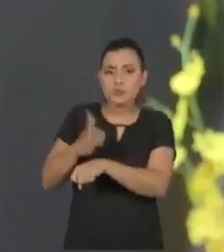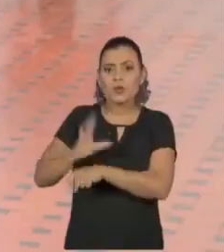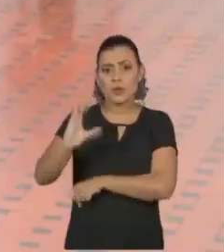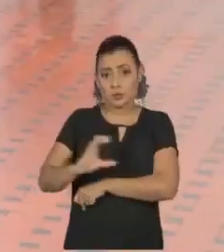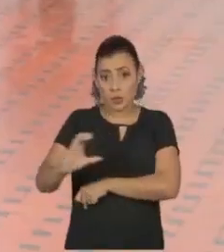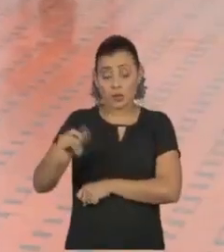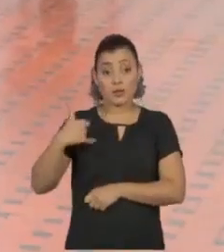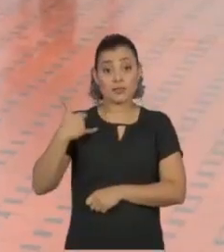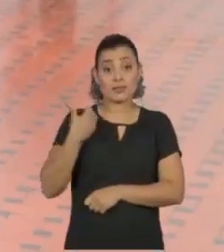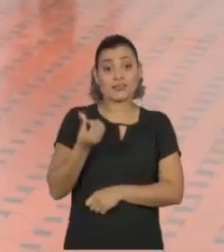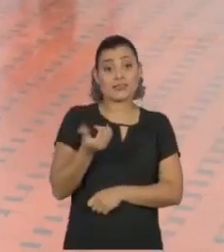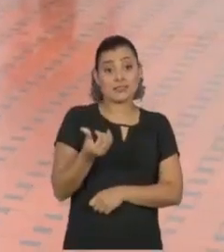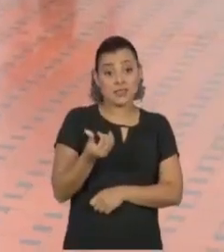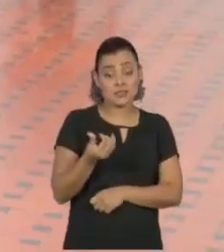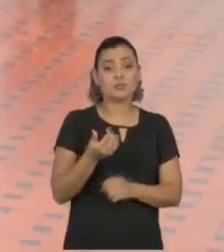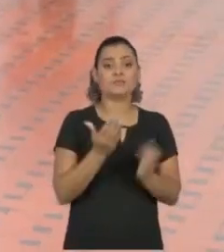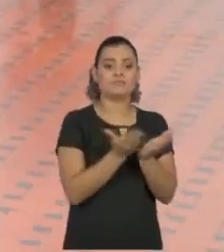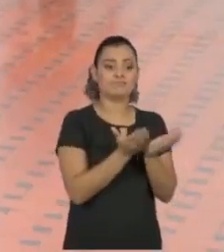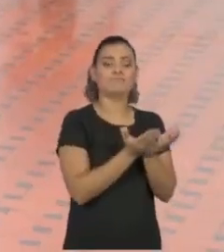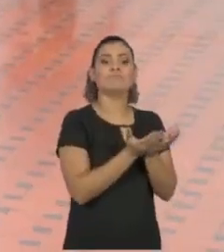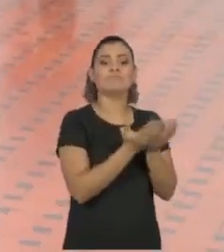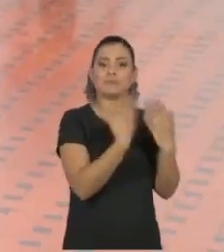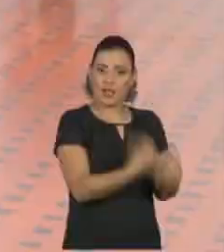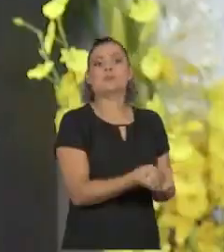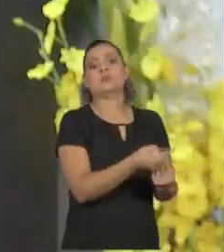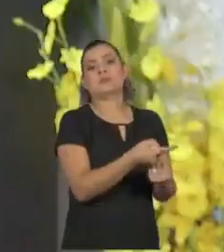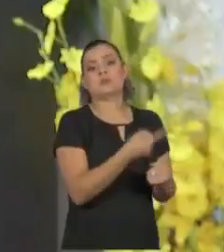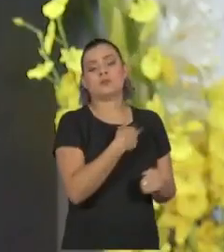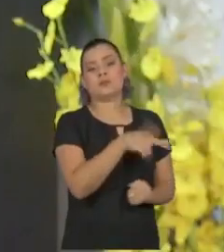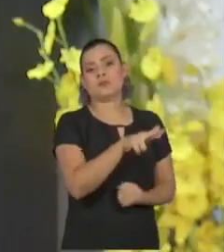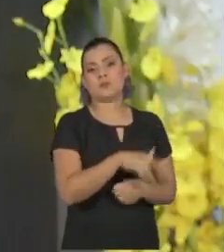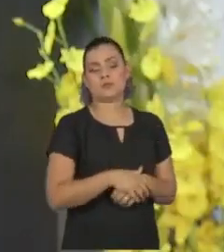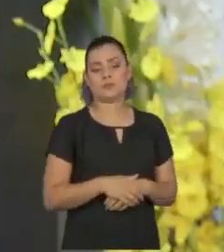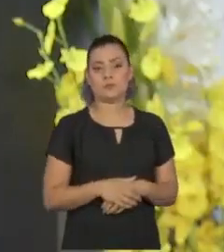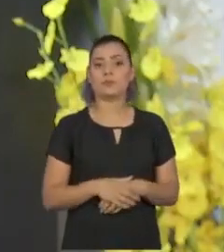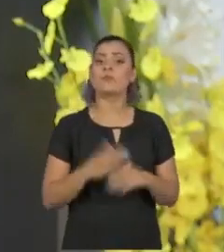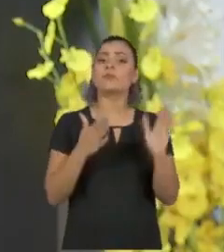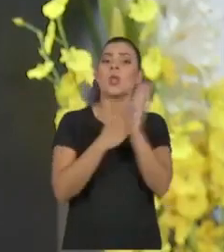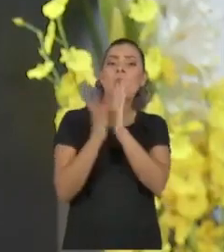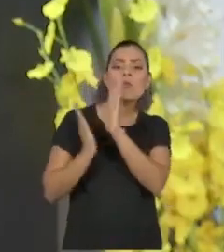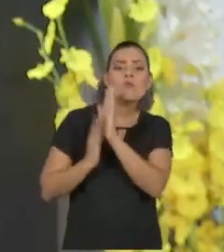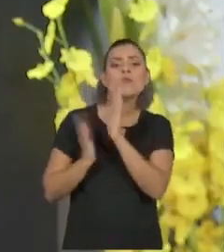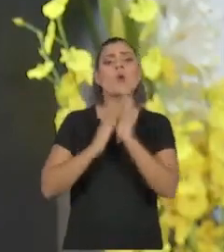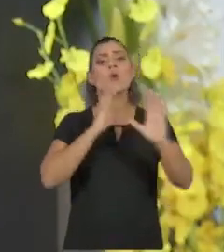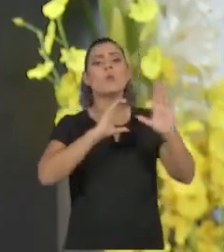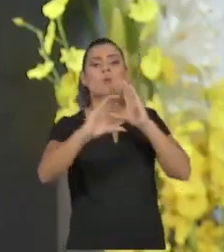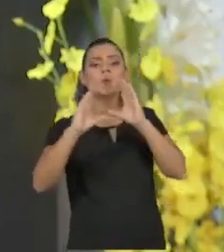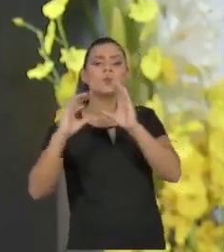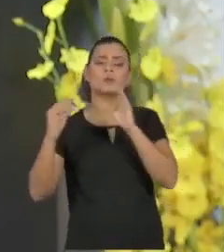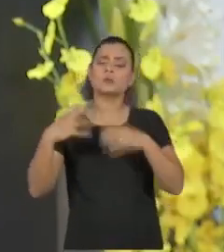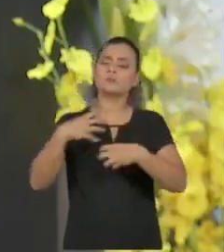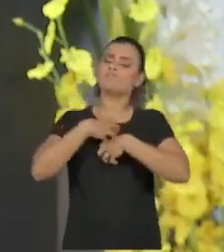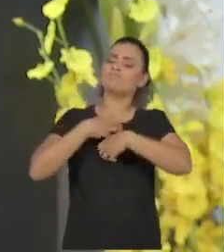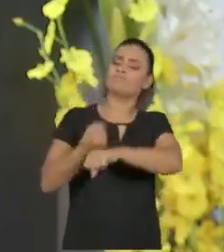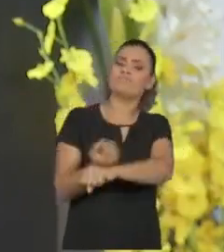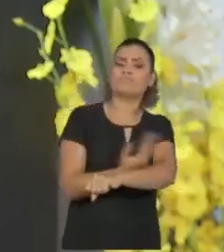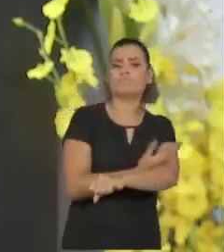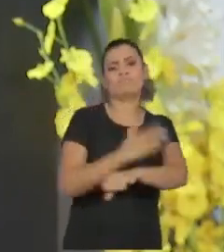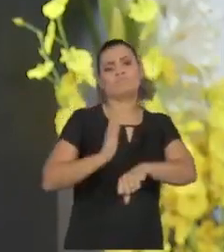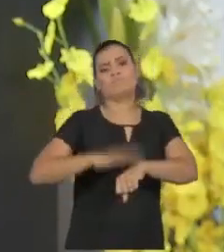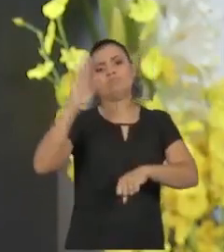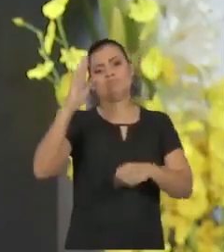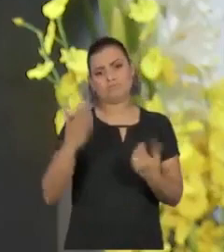anos, após conhecer a igreja evangélica, converteu-se. Os louvores são diferentes, então são louvores que te tocam mais, o louvor da